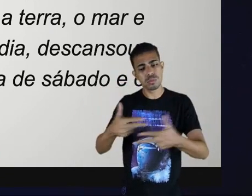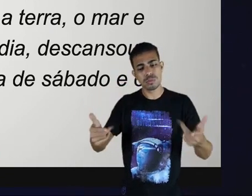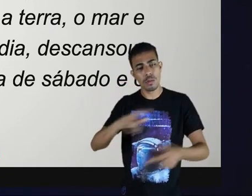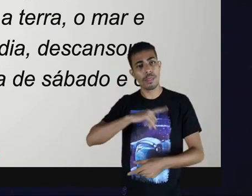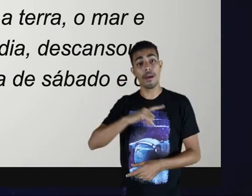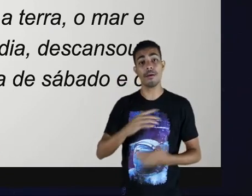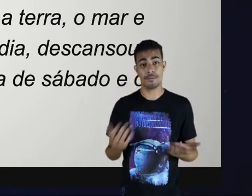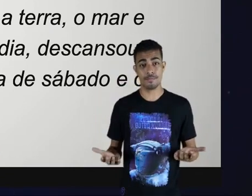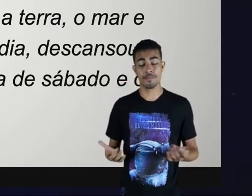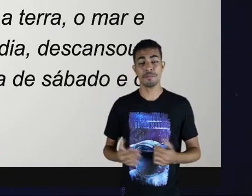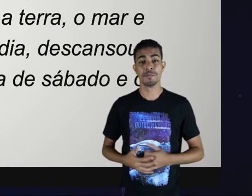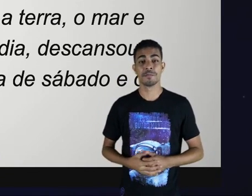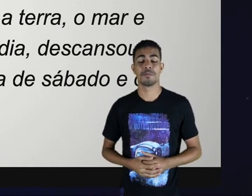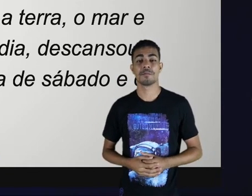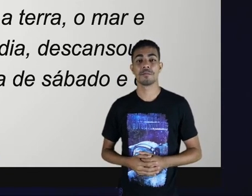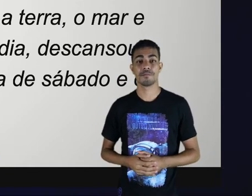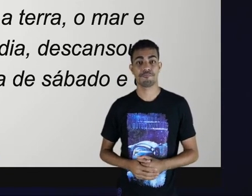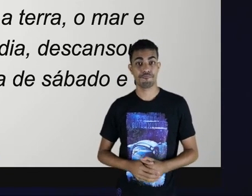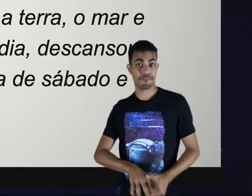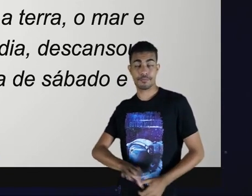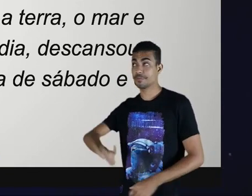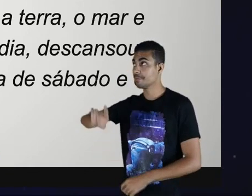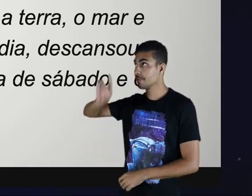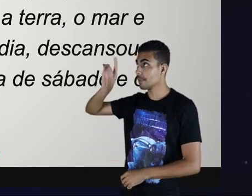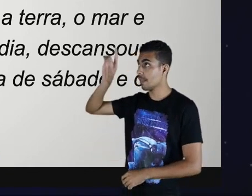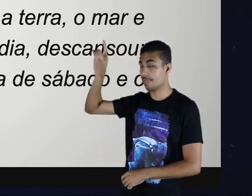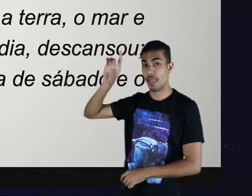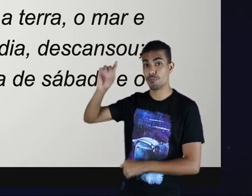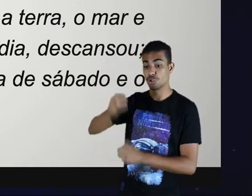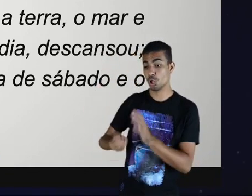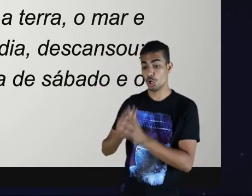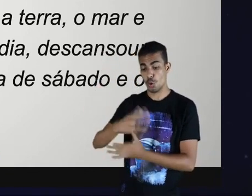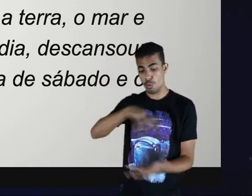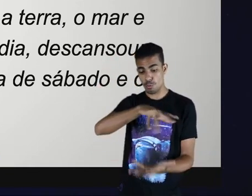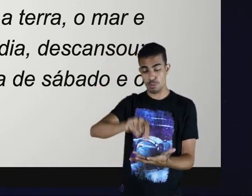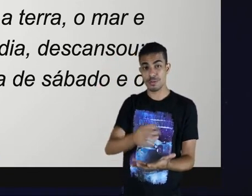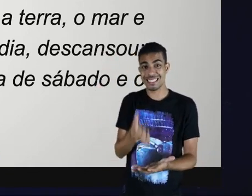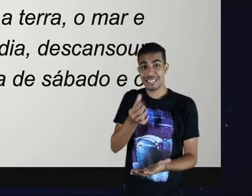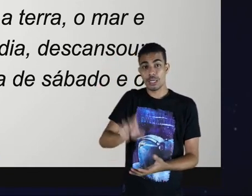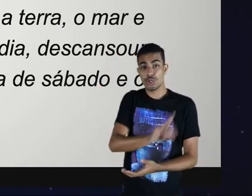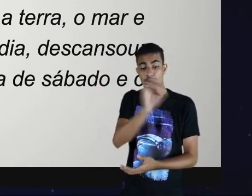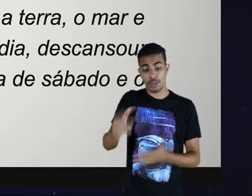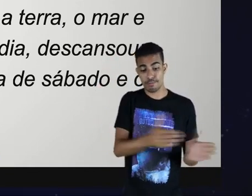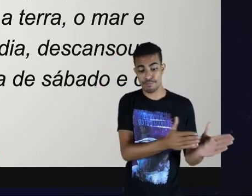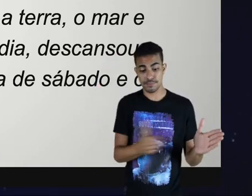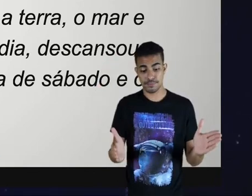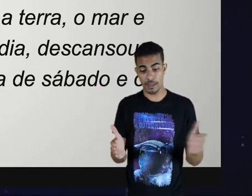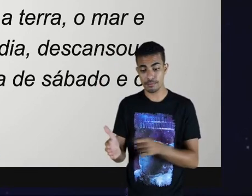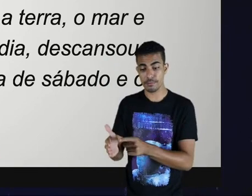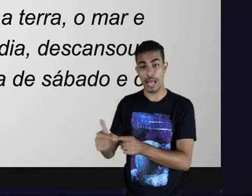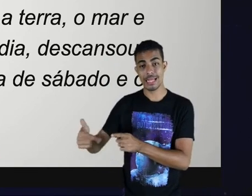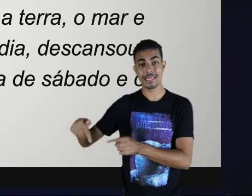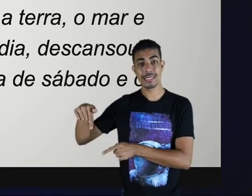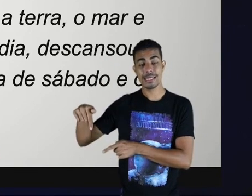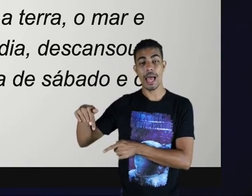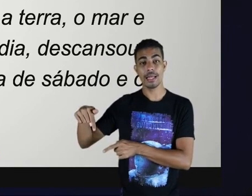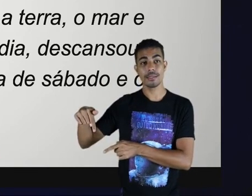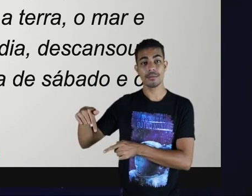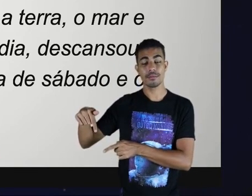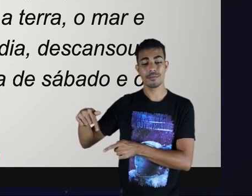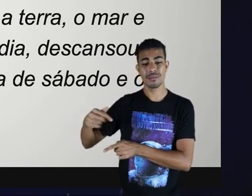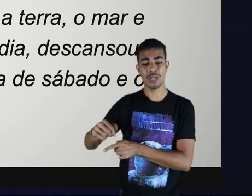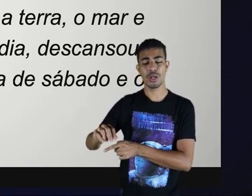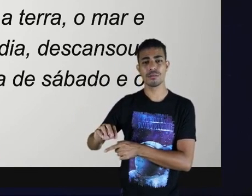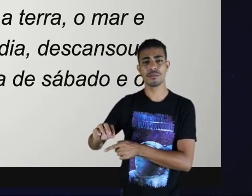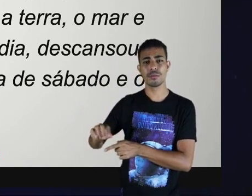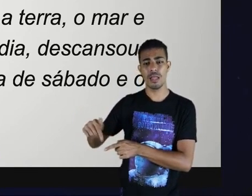quanto neles há. Deus criou em 6 dias. E quando nós eliminamos essa literalidade da